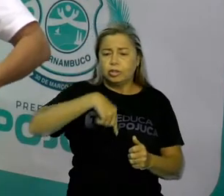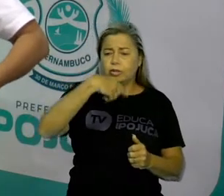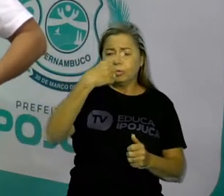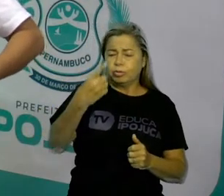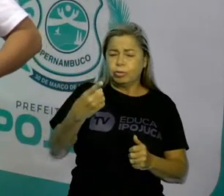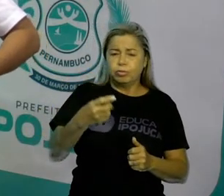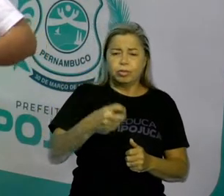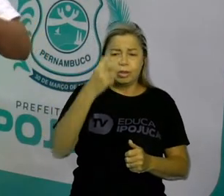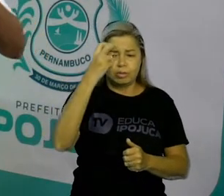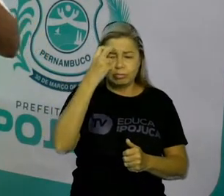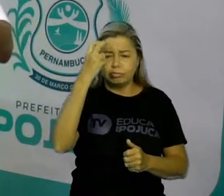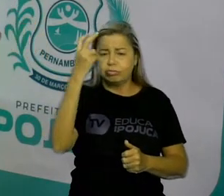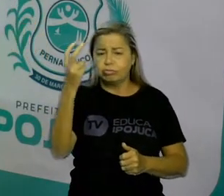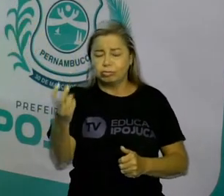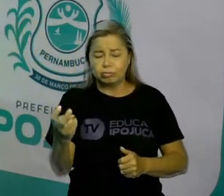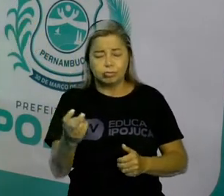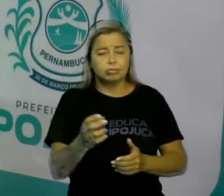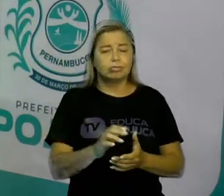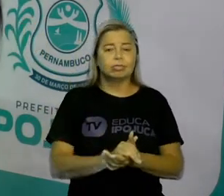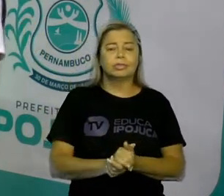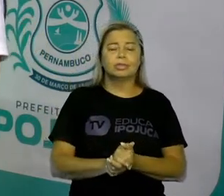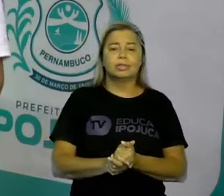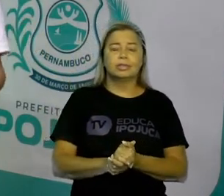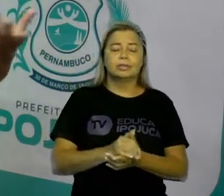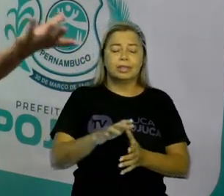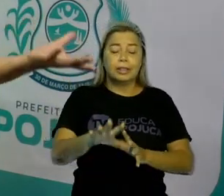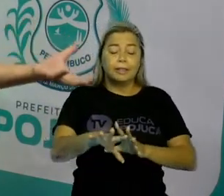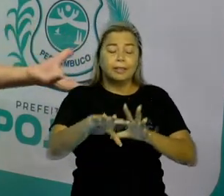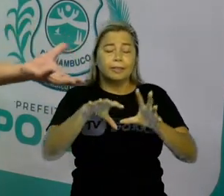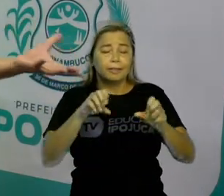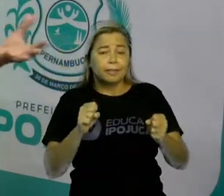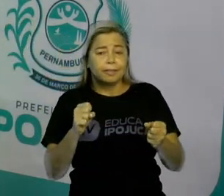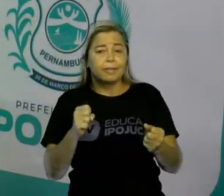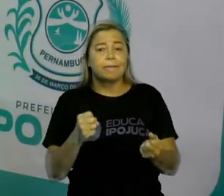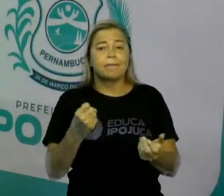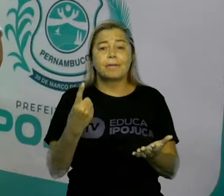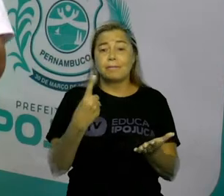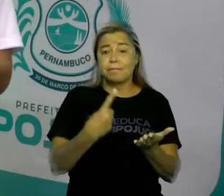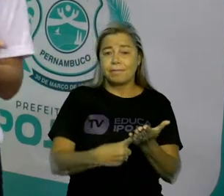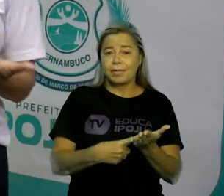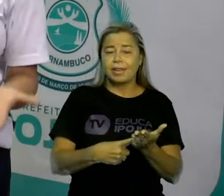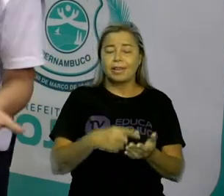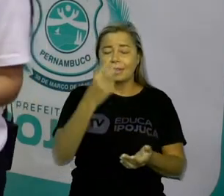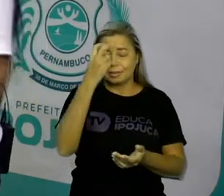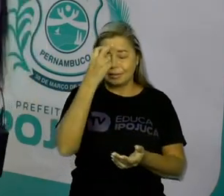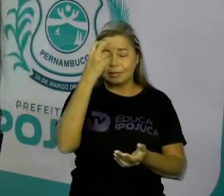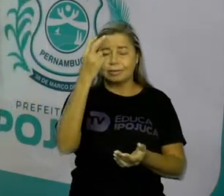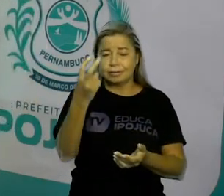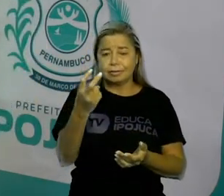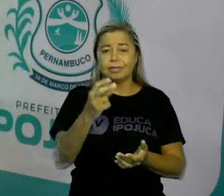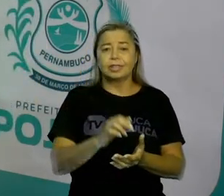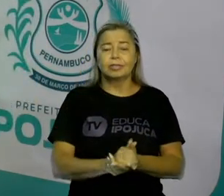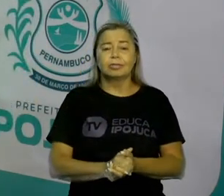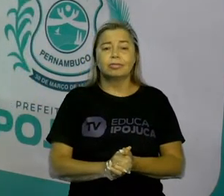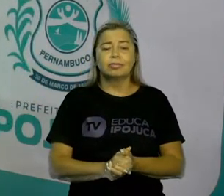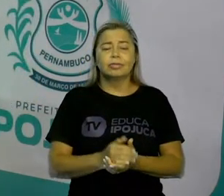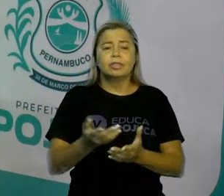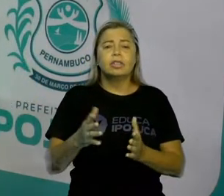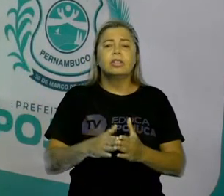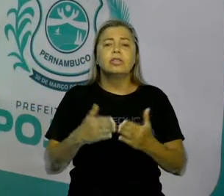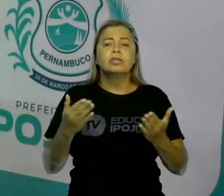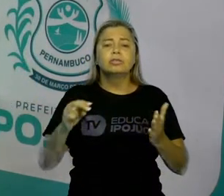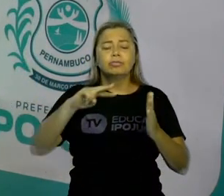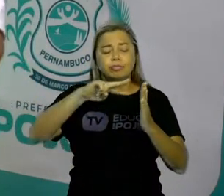indígena com outra tribo indígena, vão formando traços culturais. Então, você sabe o que significa